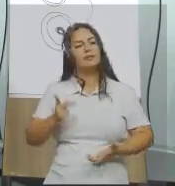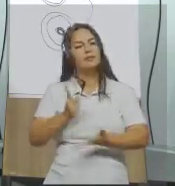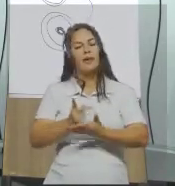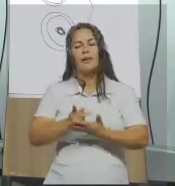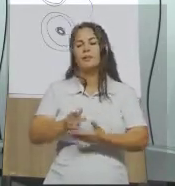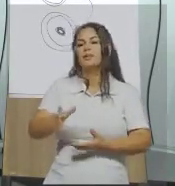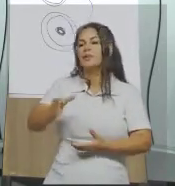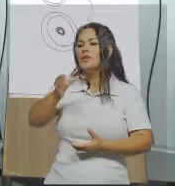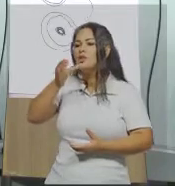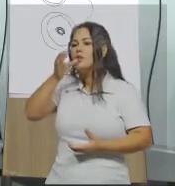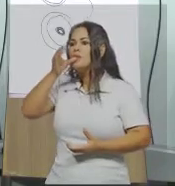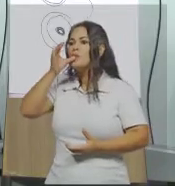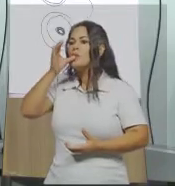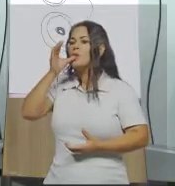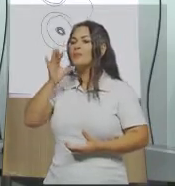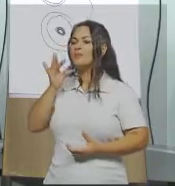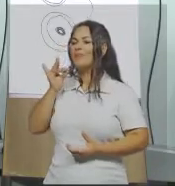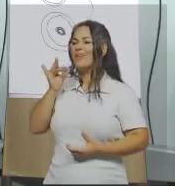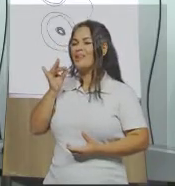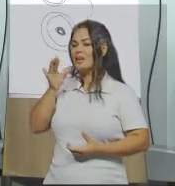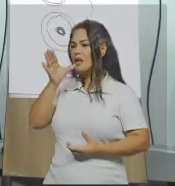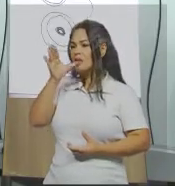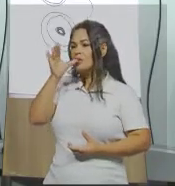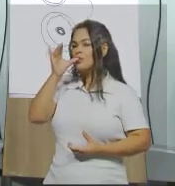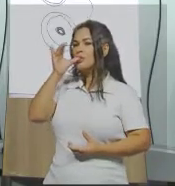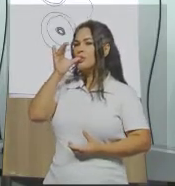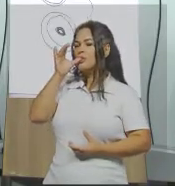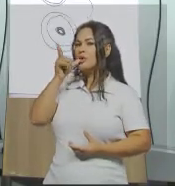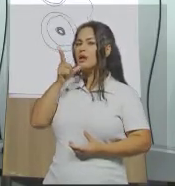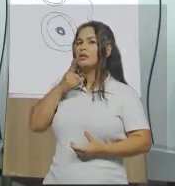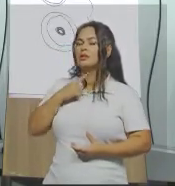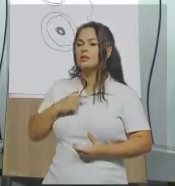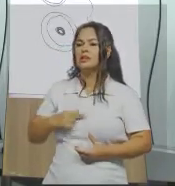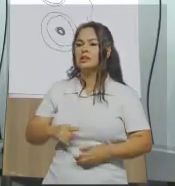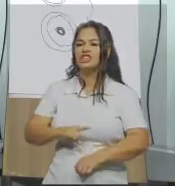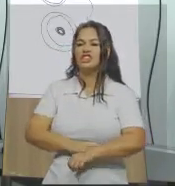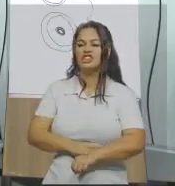é um efeito da falta do hormônio antidiurético.